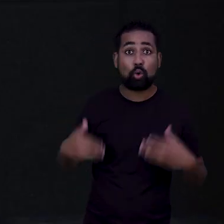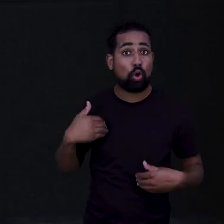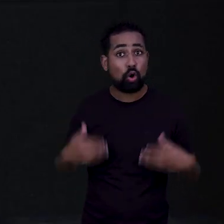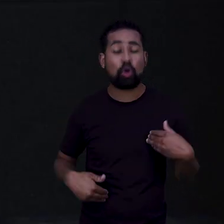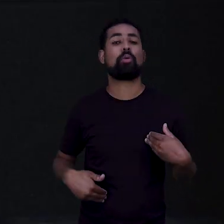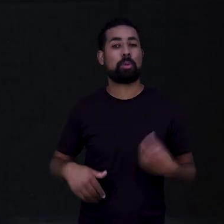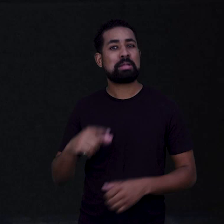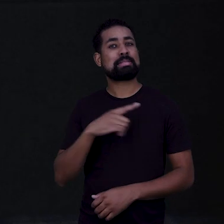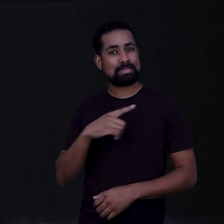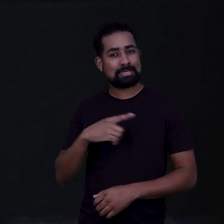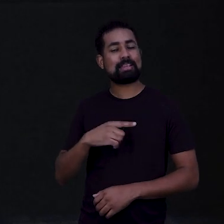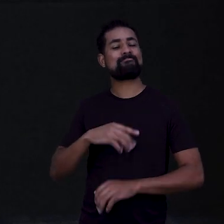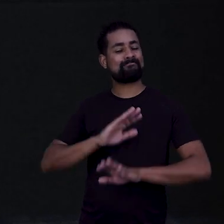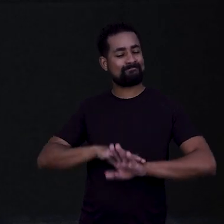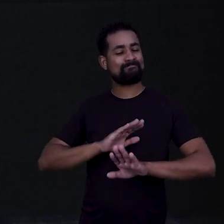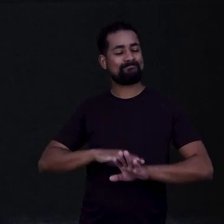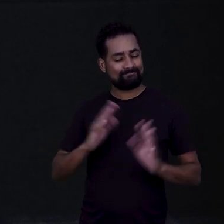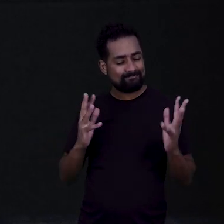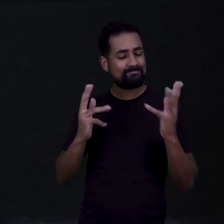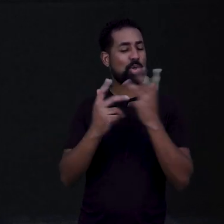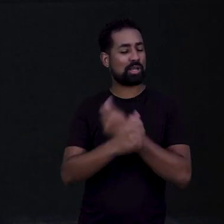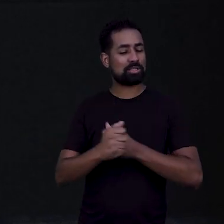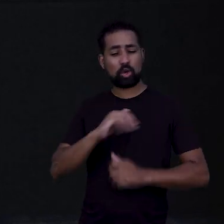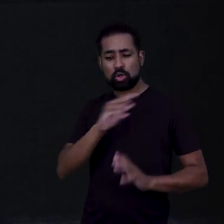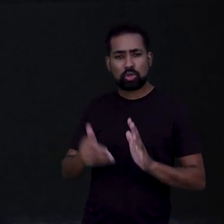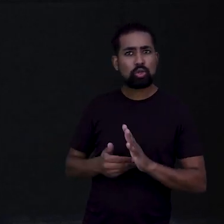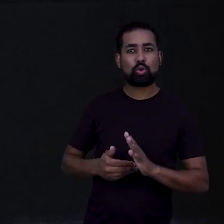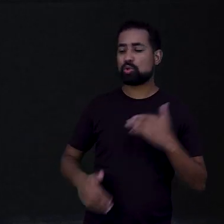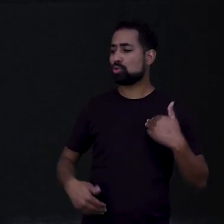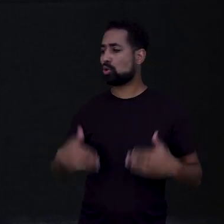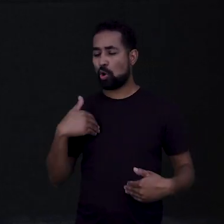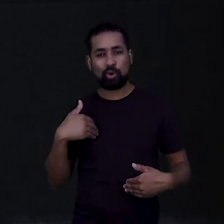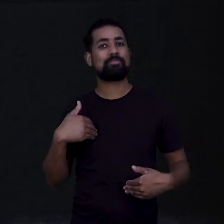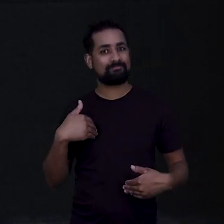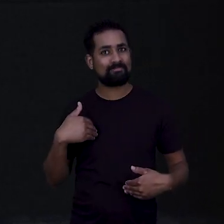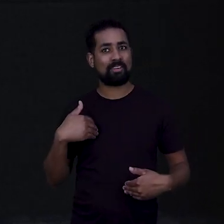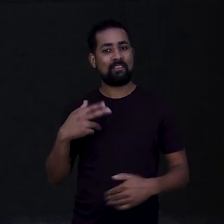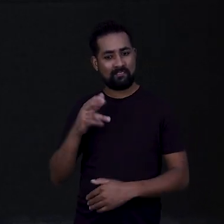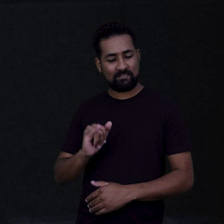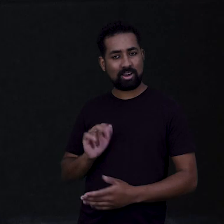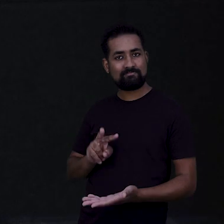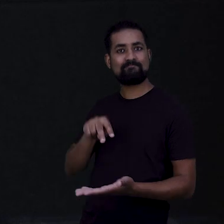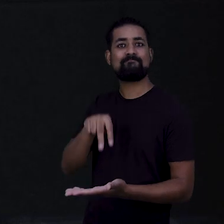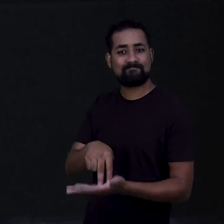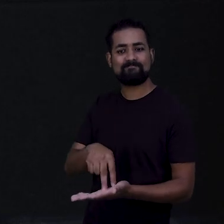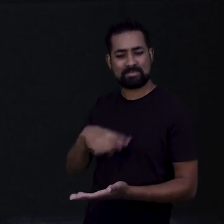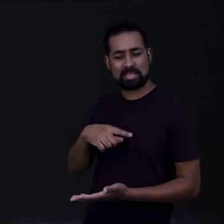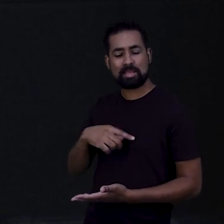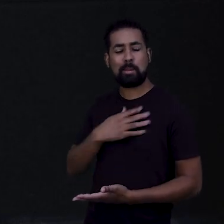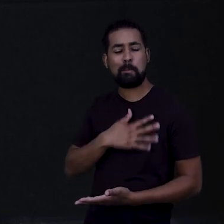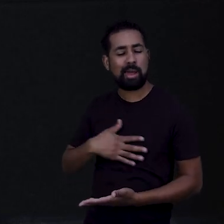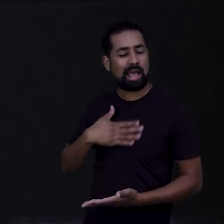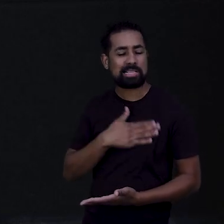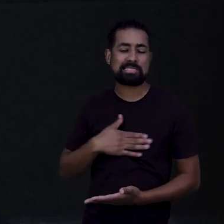os corpos têm a sua beleza, que todos os corpos vão te